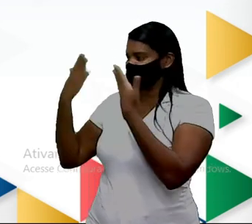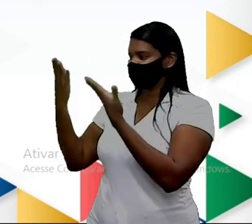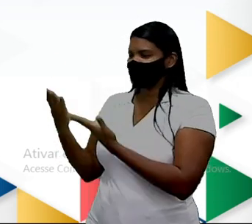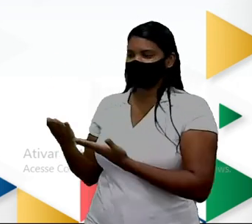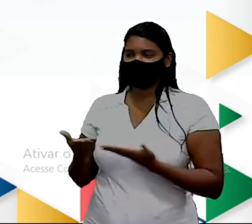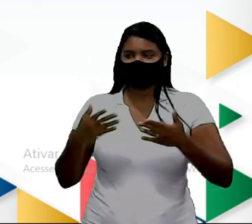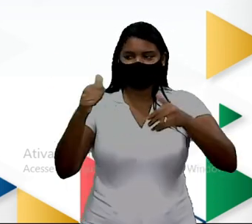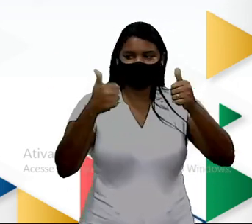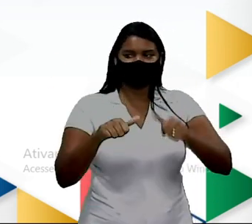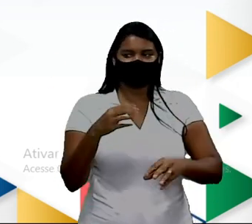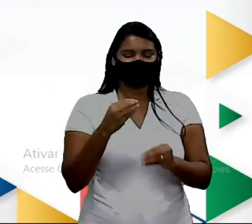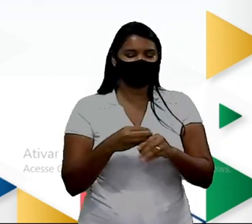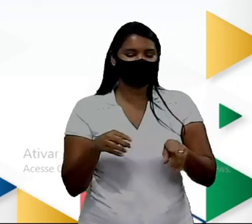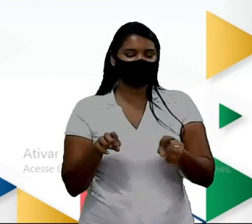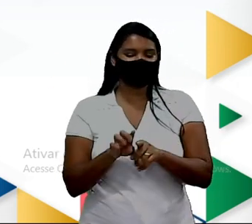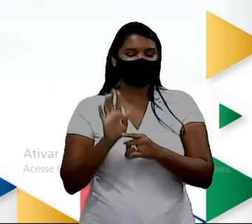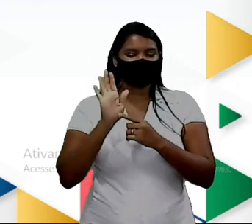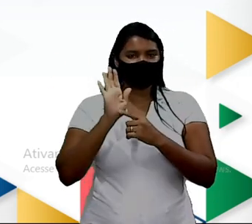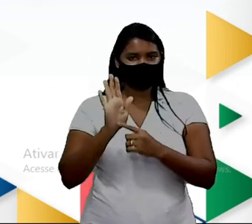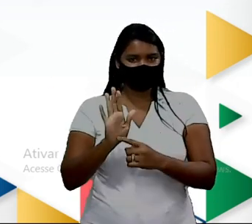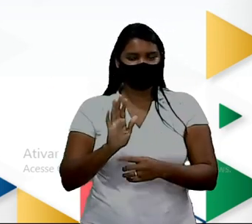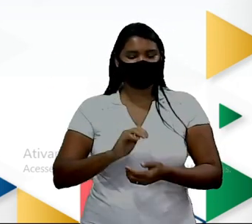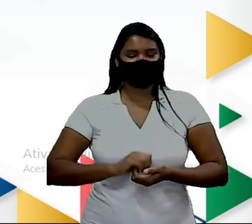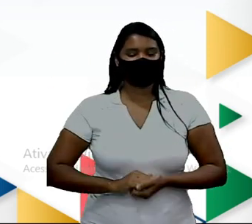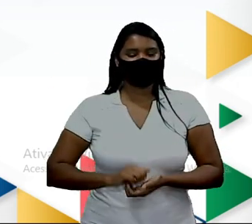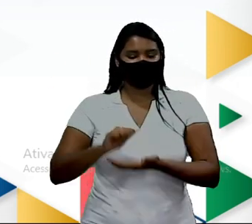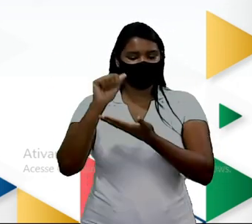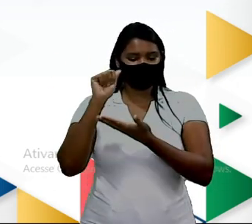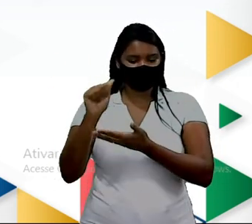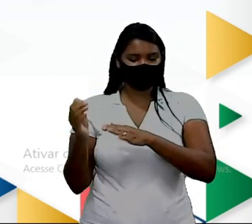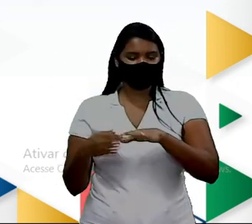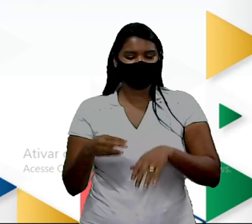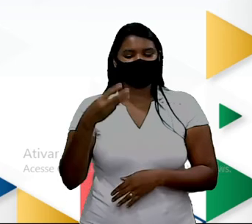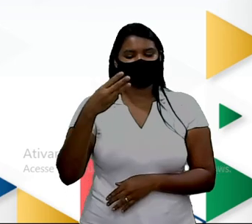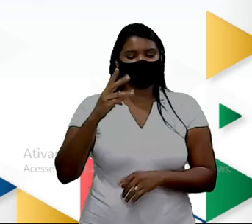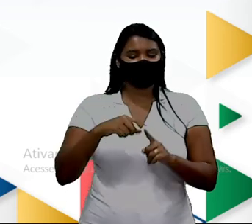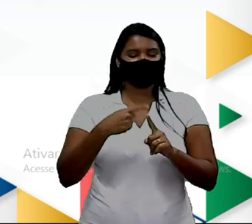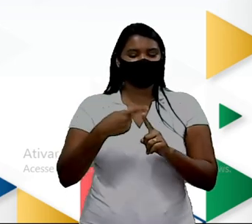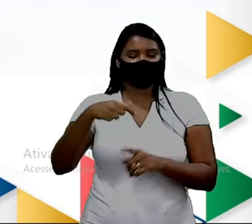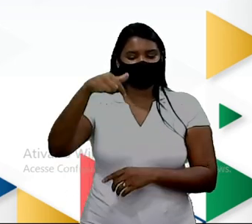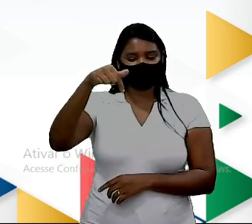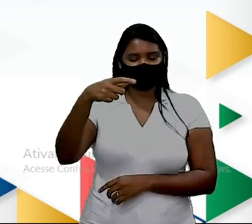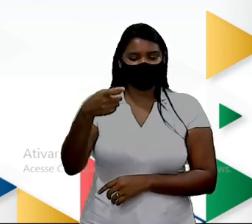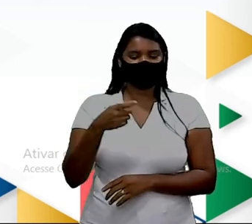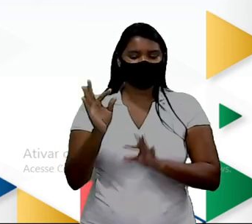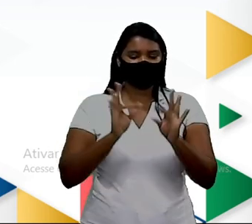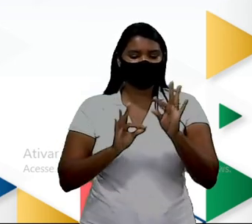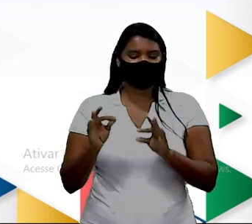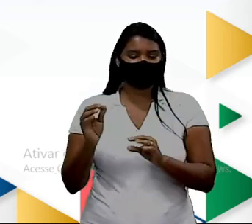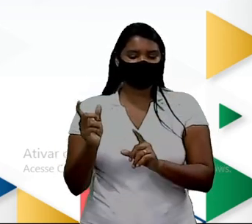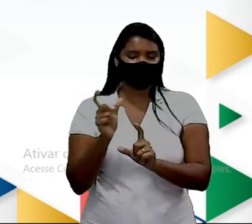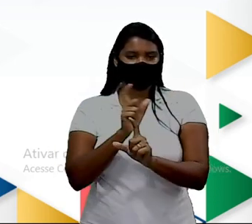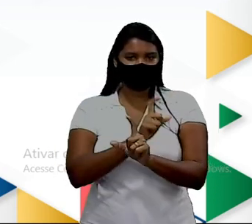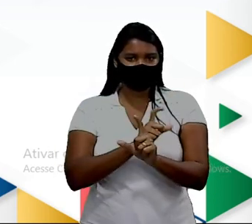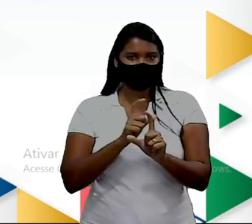ó. Letra A. 3 mais 7x. Vamos organizar aí a casa? Passa o